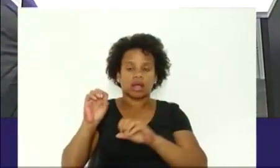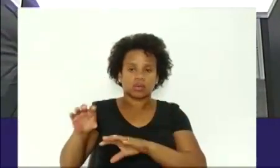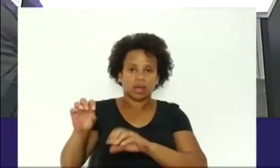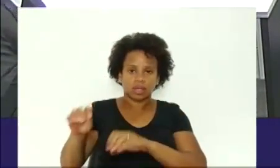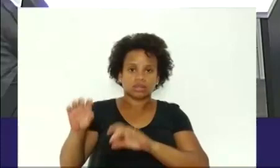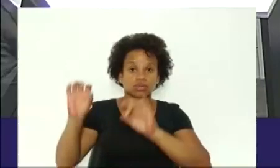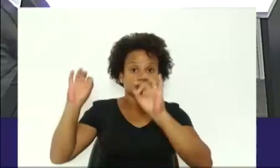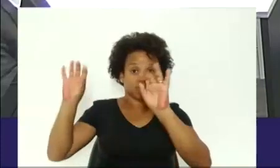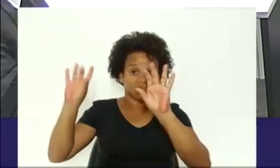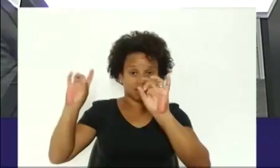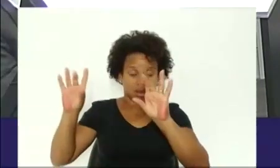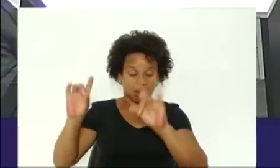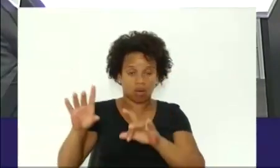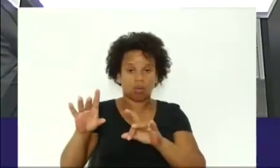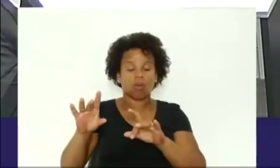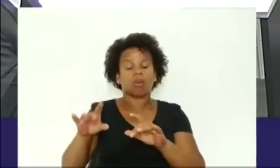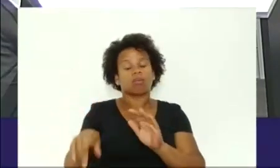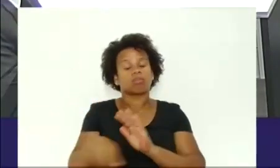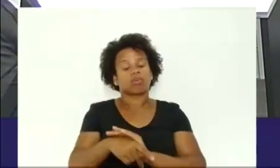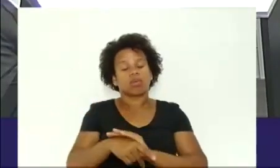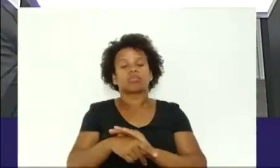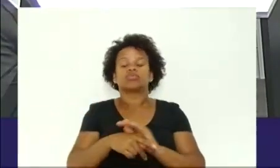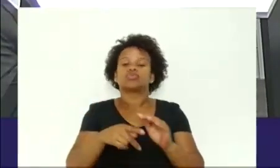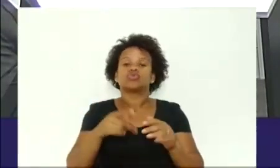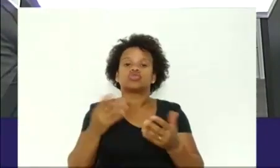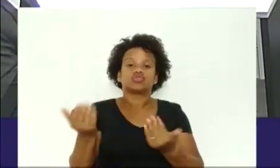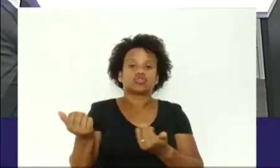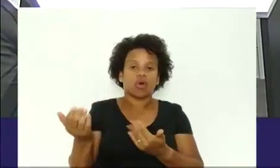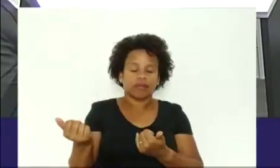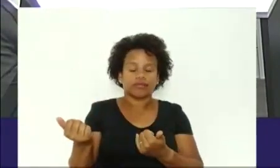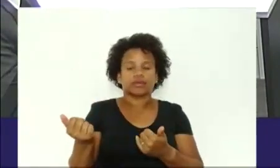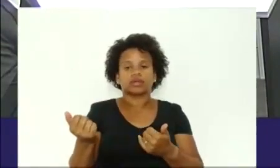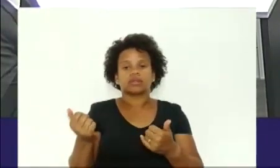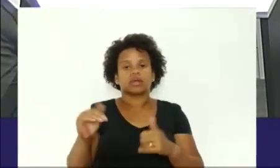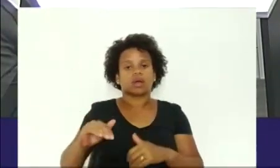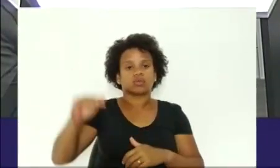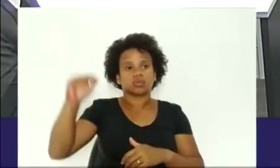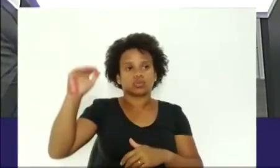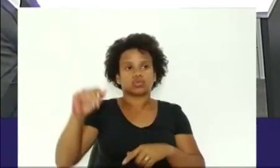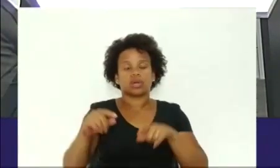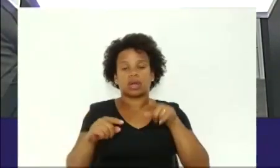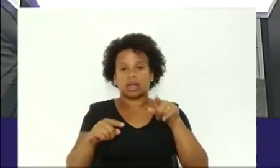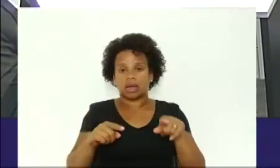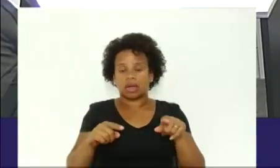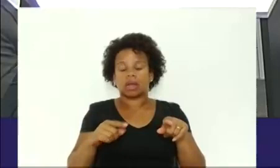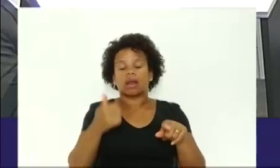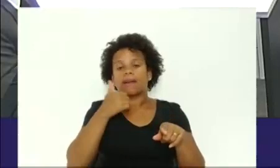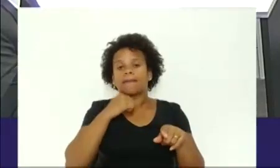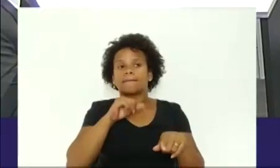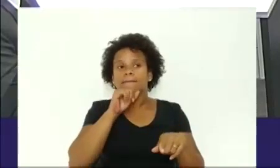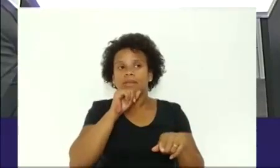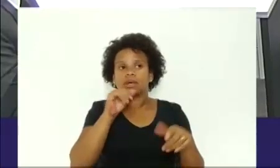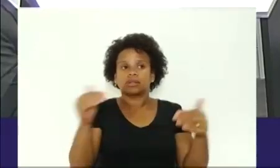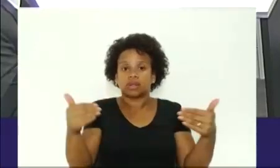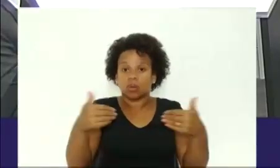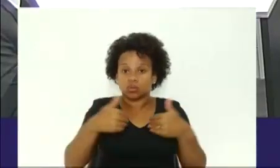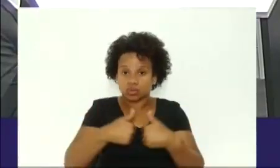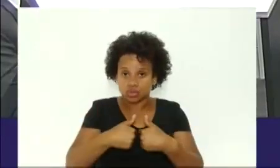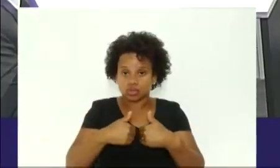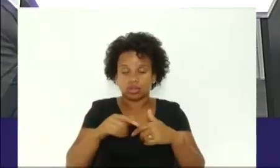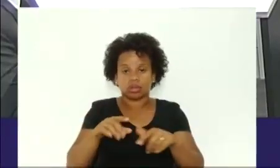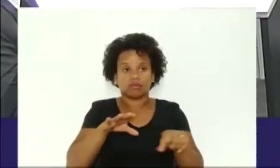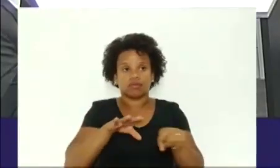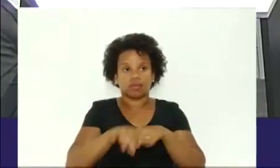adultos. Com sua experiência como mãe de um filho diagnosticado com transtorno do espectro autista e sua formação